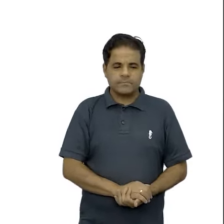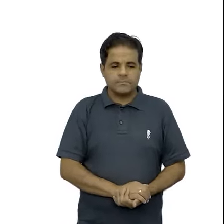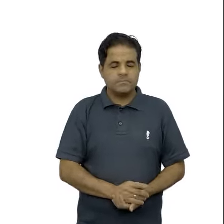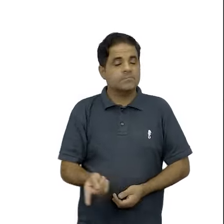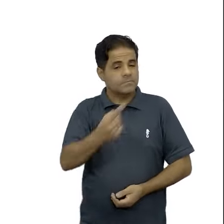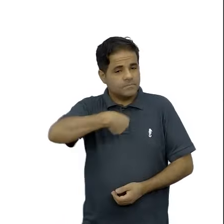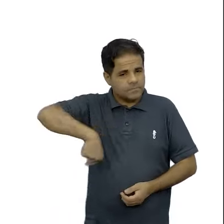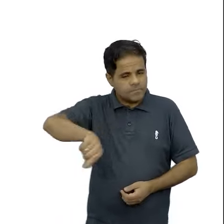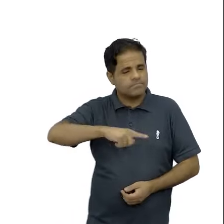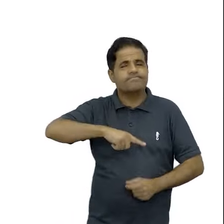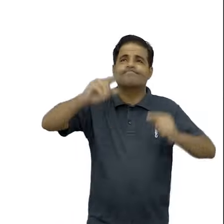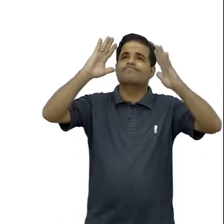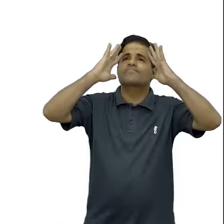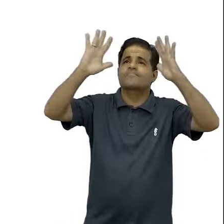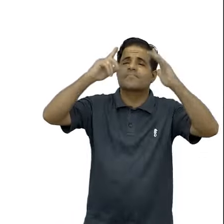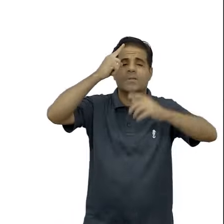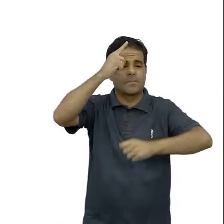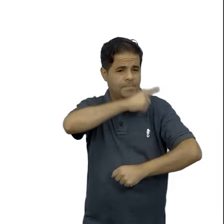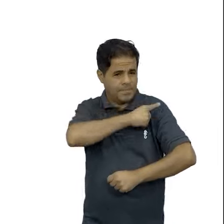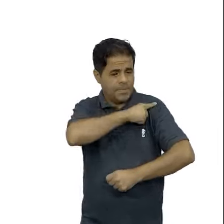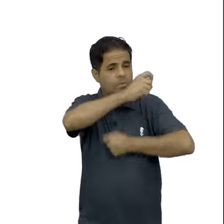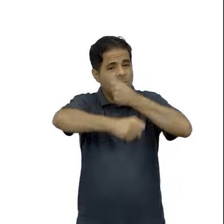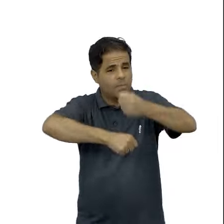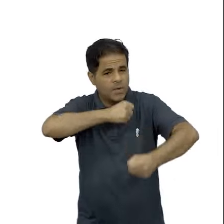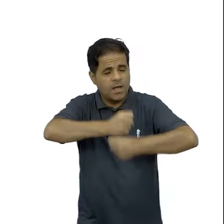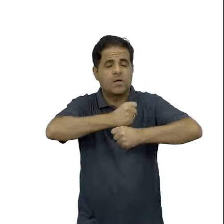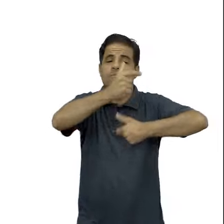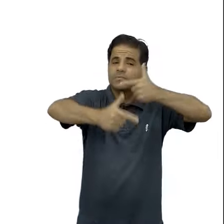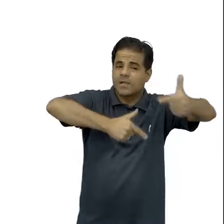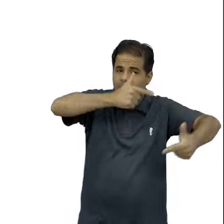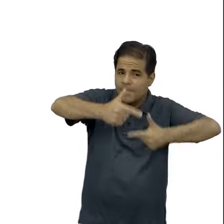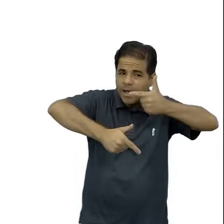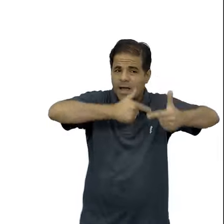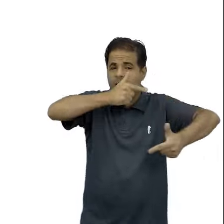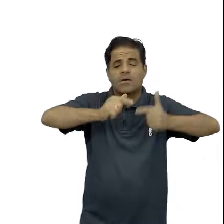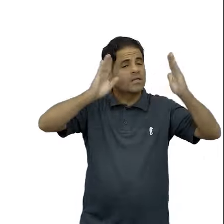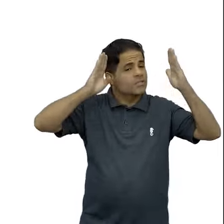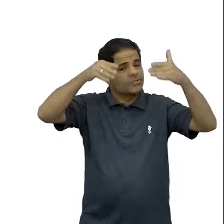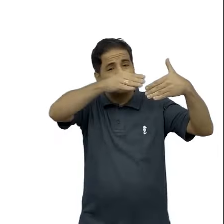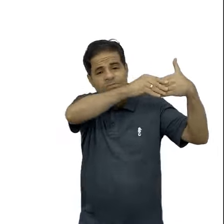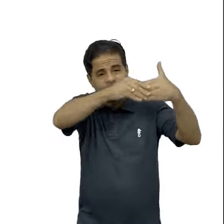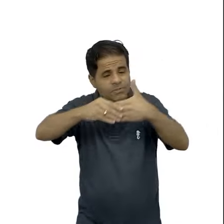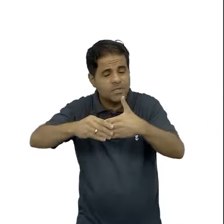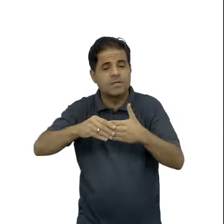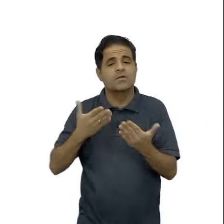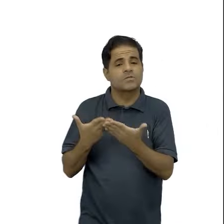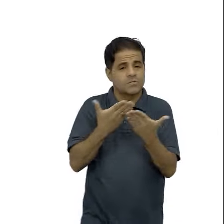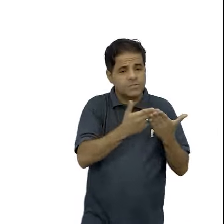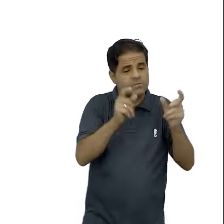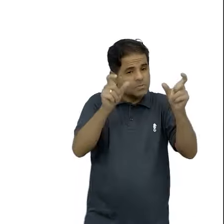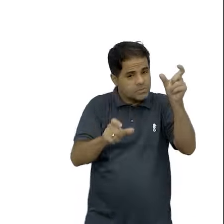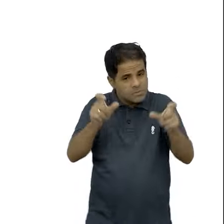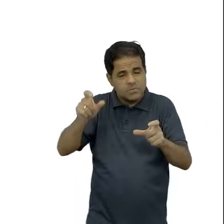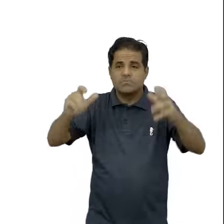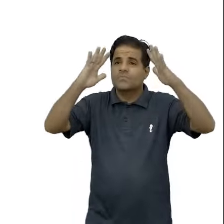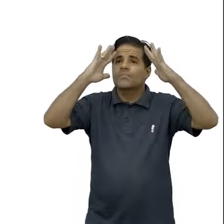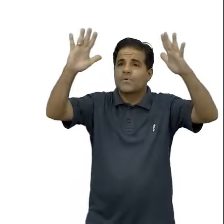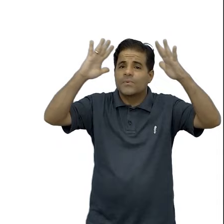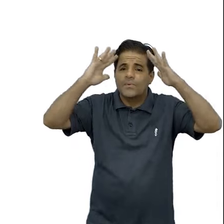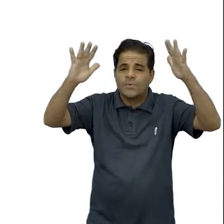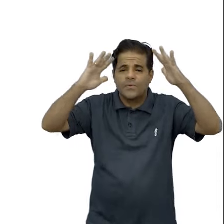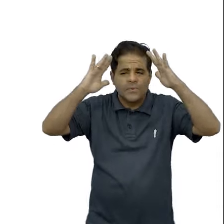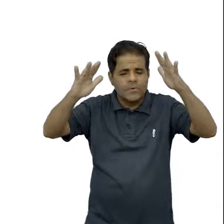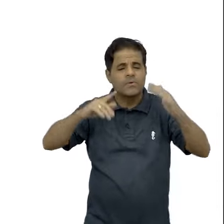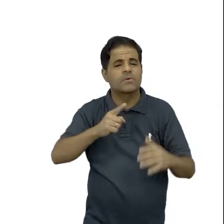Quando a gente pensa no primeiro ano, o trabalho todo ele está direcionado para que os estudantes reflitam sobre a